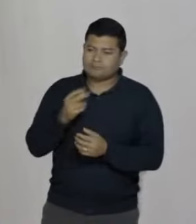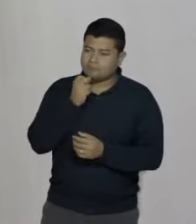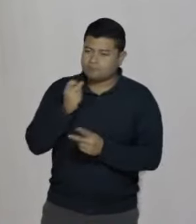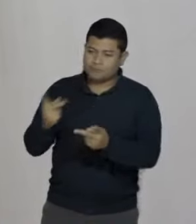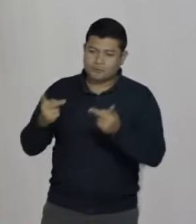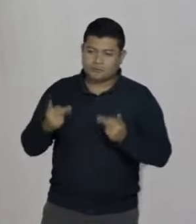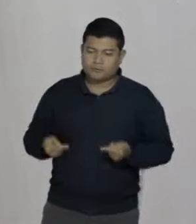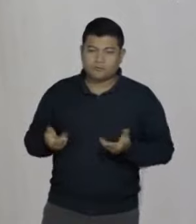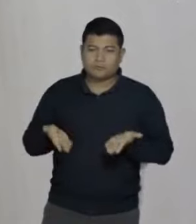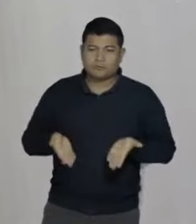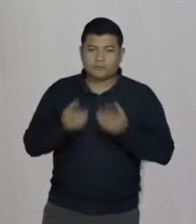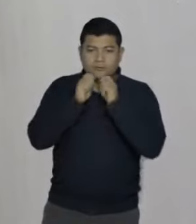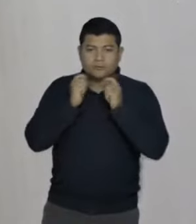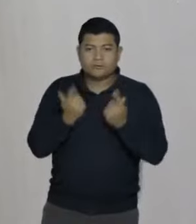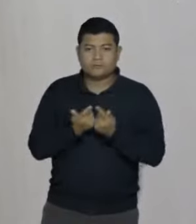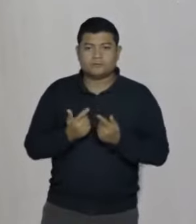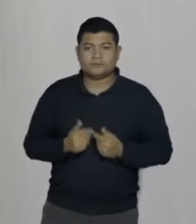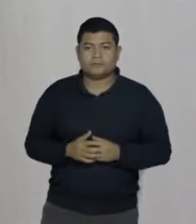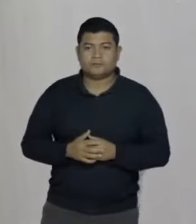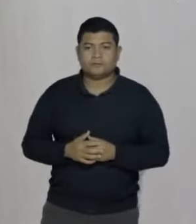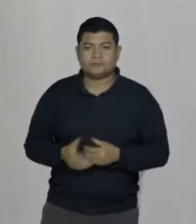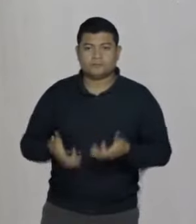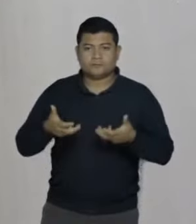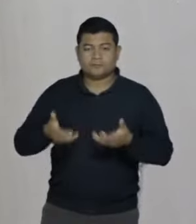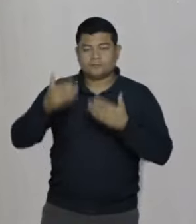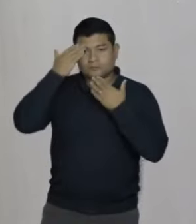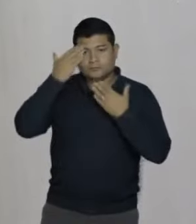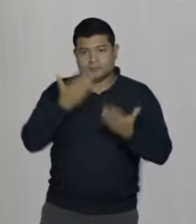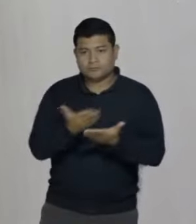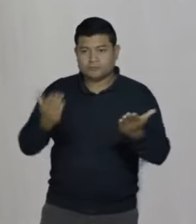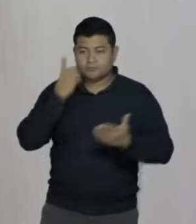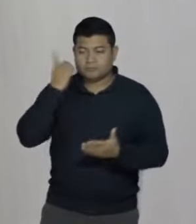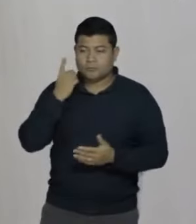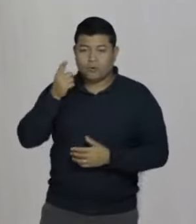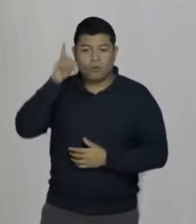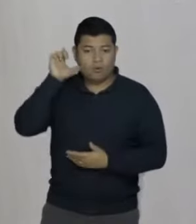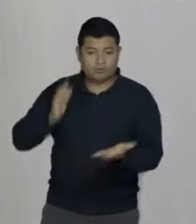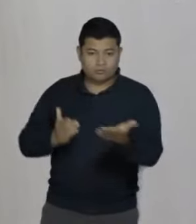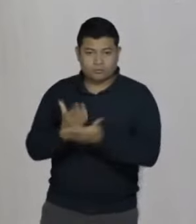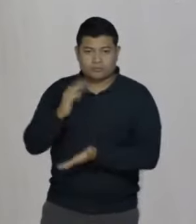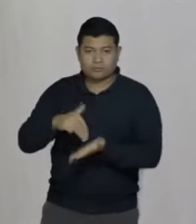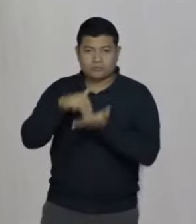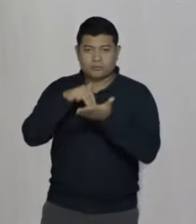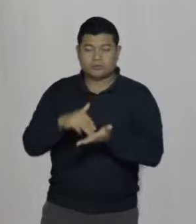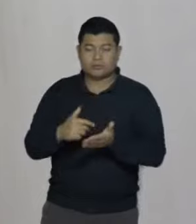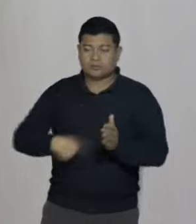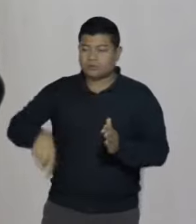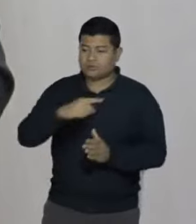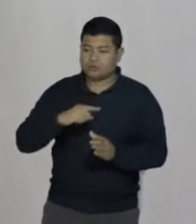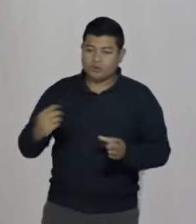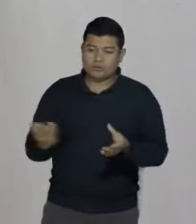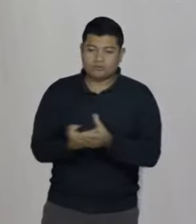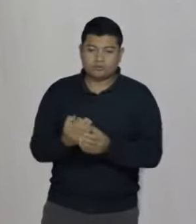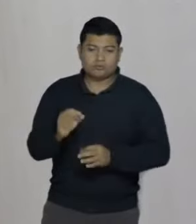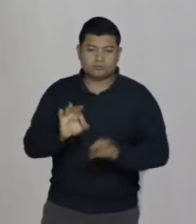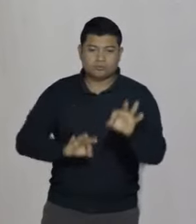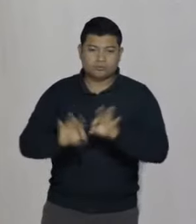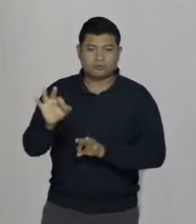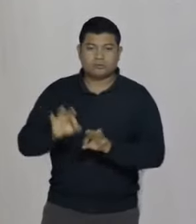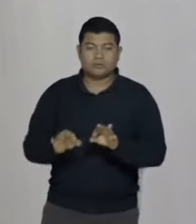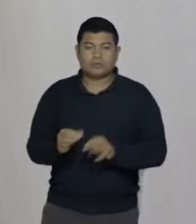de Urubici Quero Agradecer os deputados que ontem aprovaram uma Moção Legislativa que nós apresentamos aqui nesta casa uma Moção de